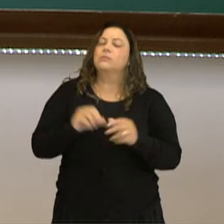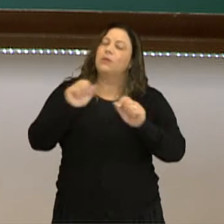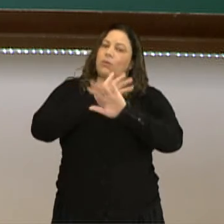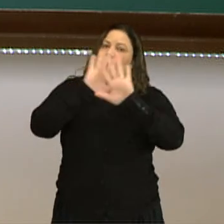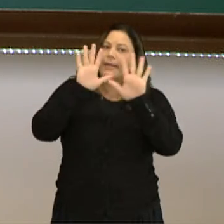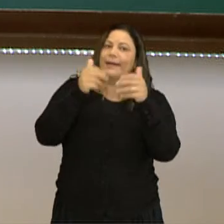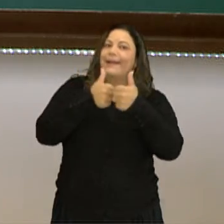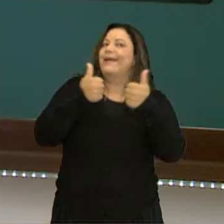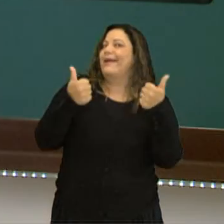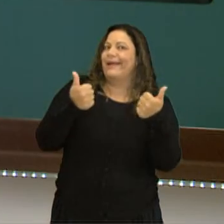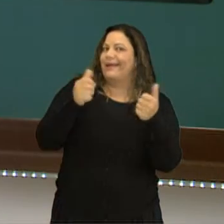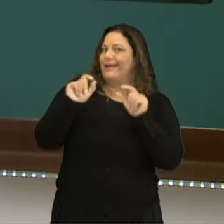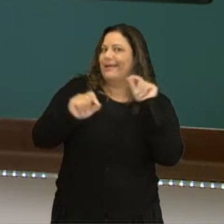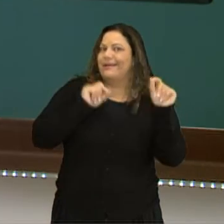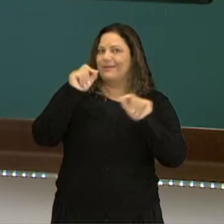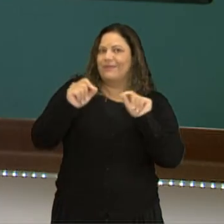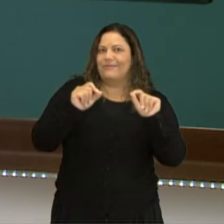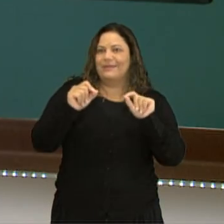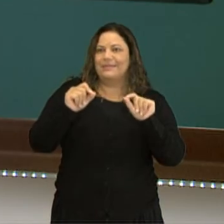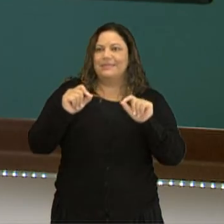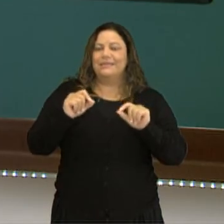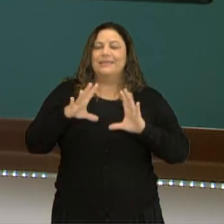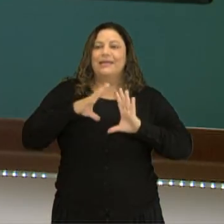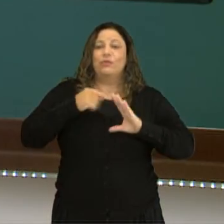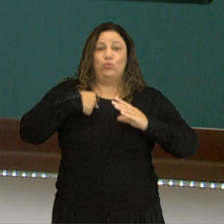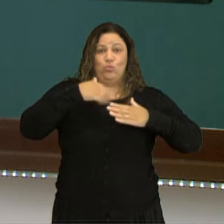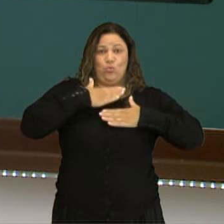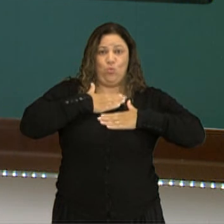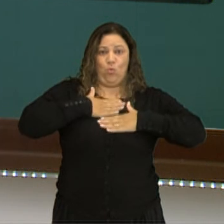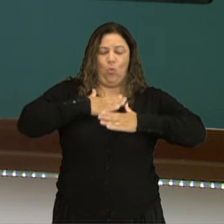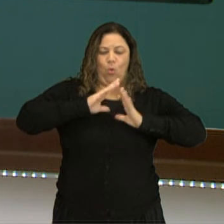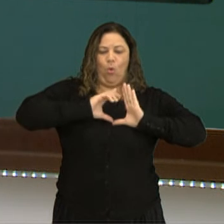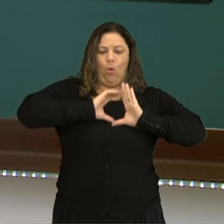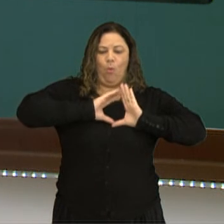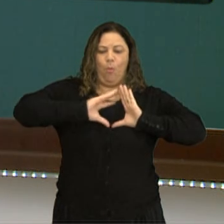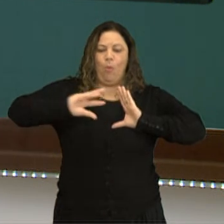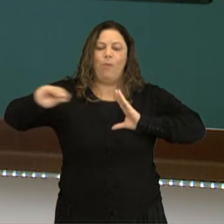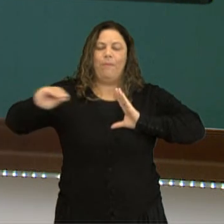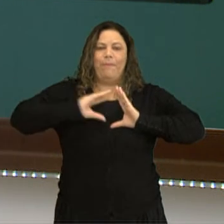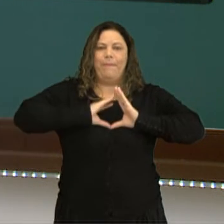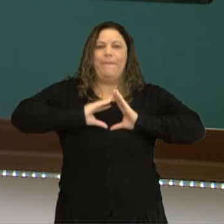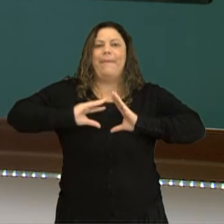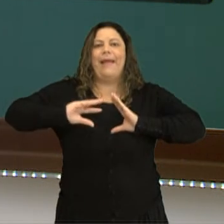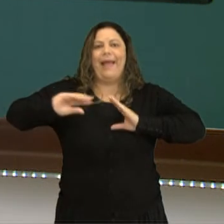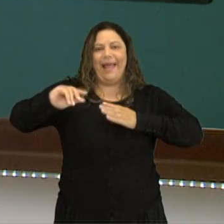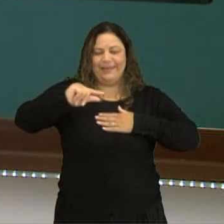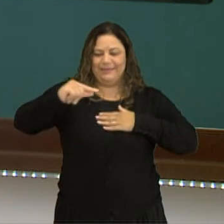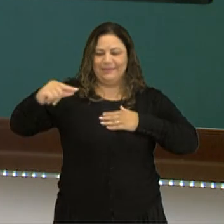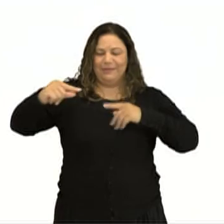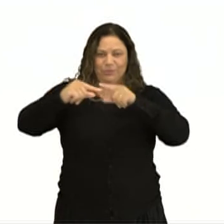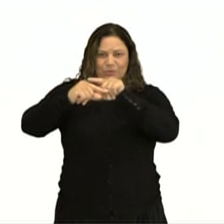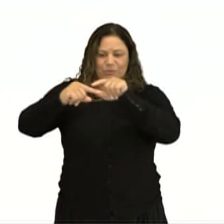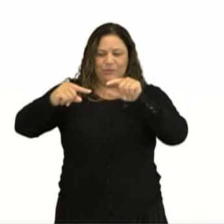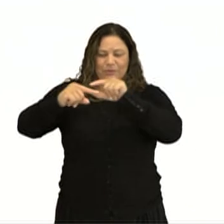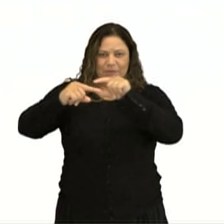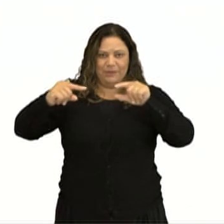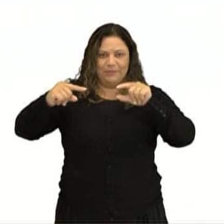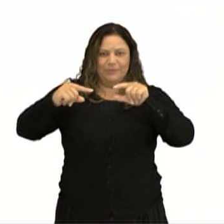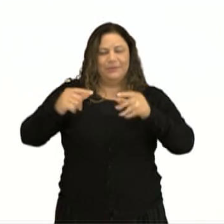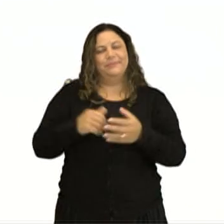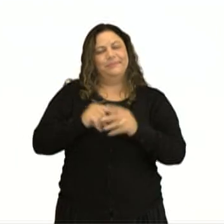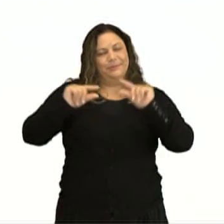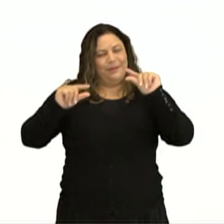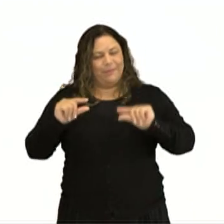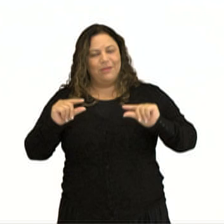vai sair energia do corpo para o termômetro. Por quê? Porque o termômetro, pessoal, está com uma temperatura